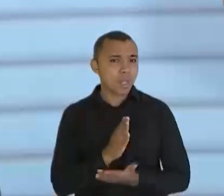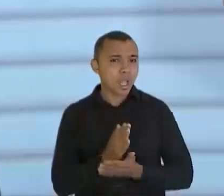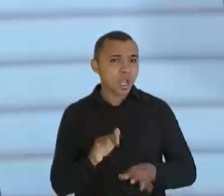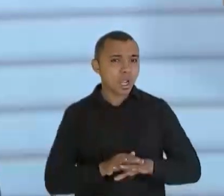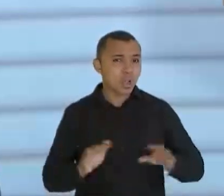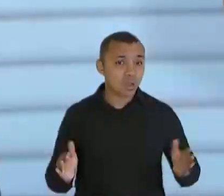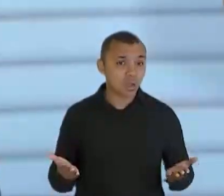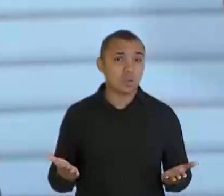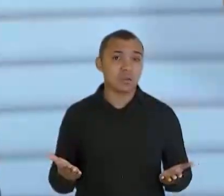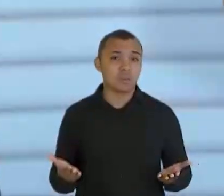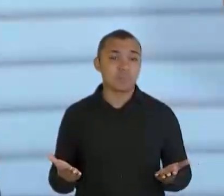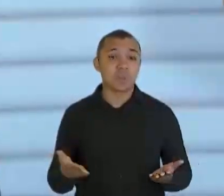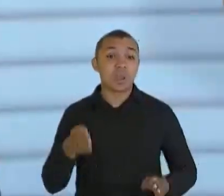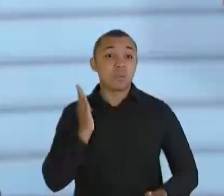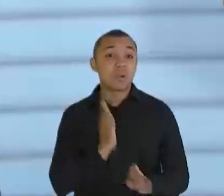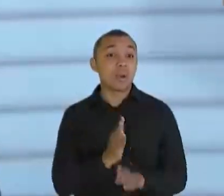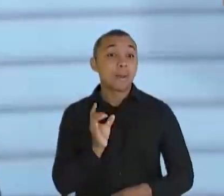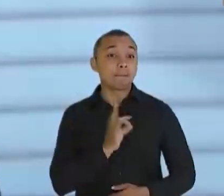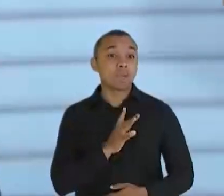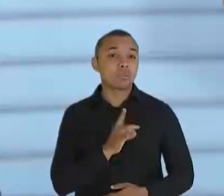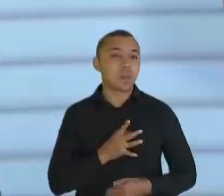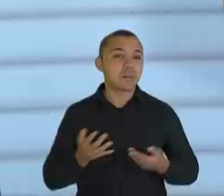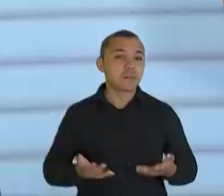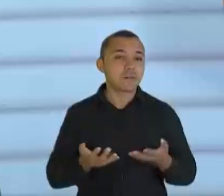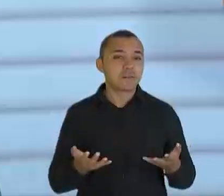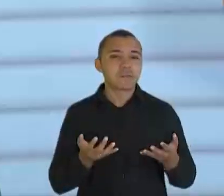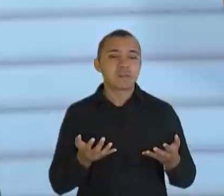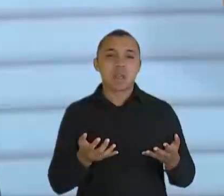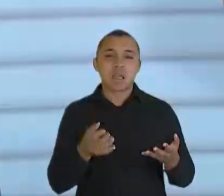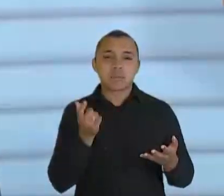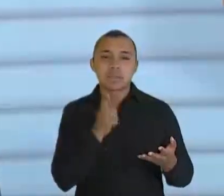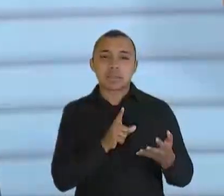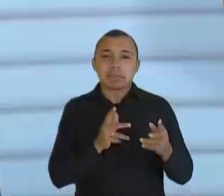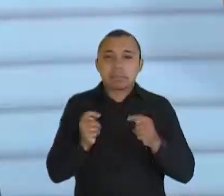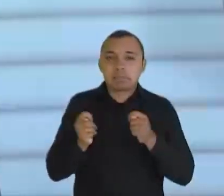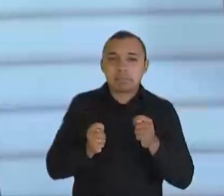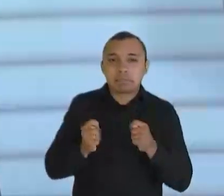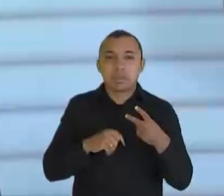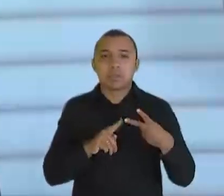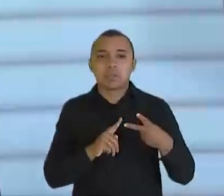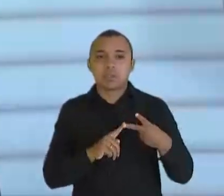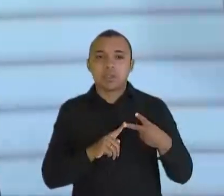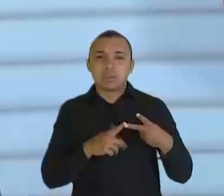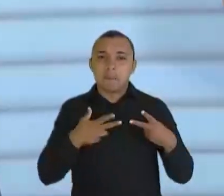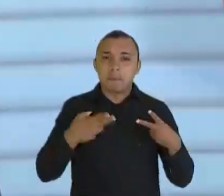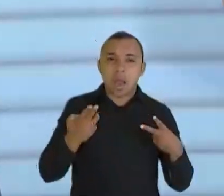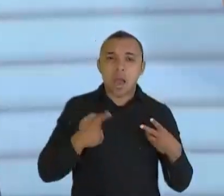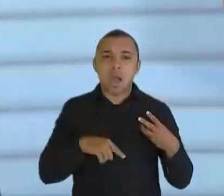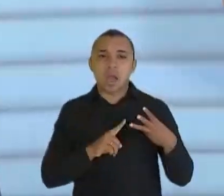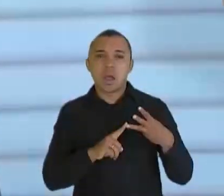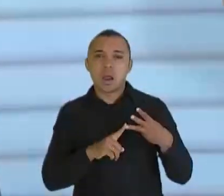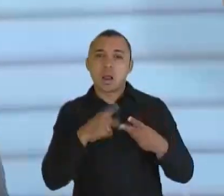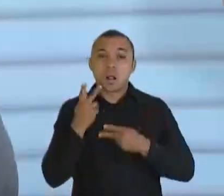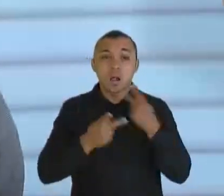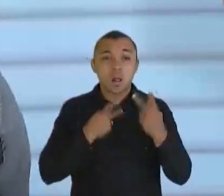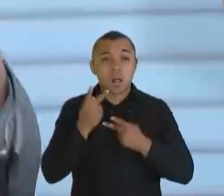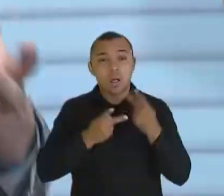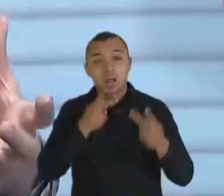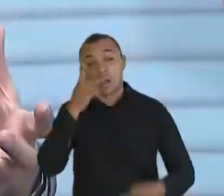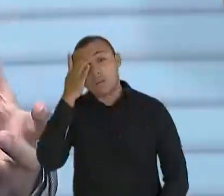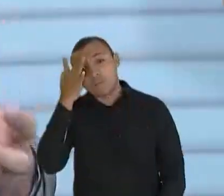medo alimenta, né? O medo alimenta controles e aumenta voto. Tem a bancada da bala, né? Ou seja, discursos fáceis, né?